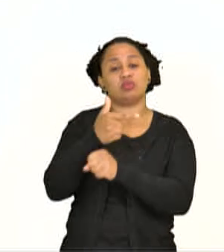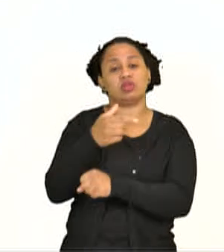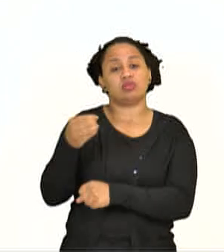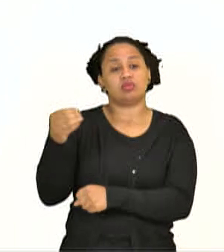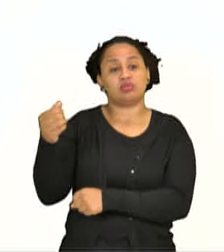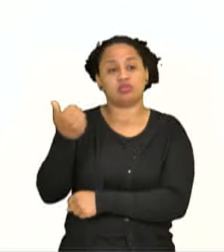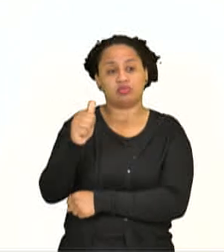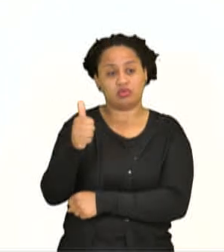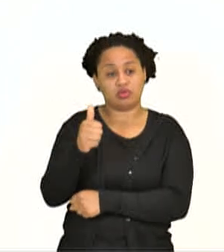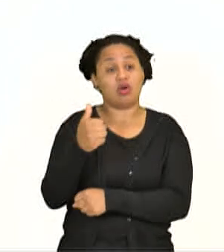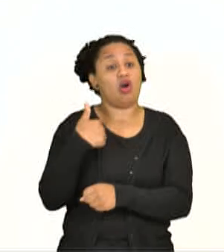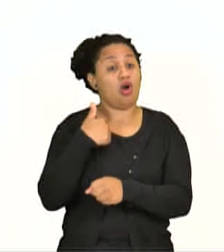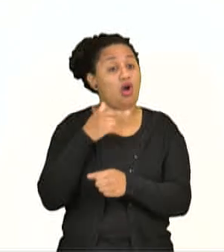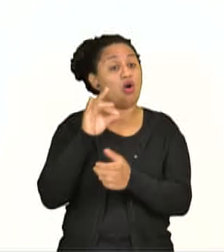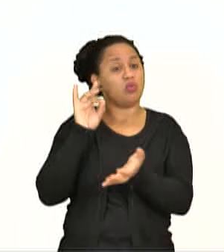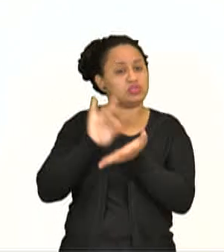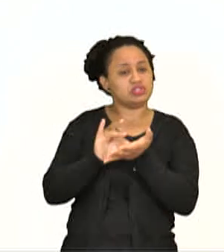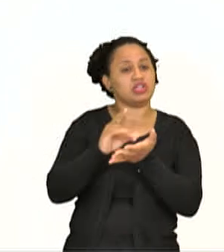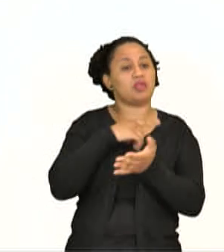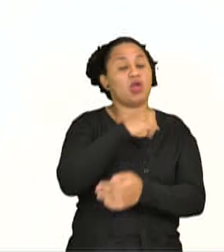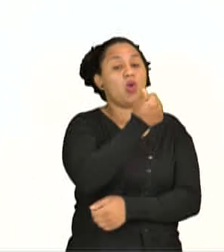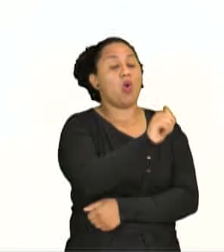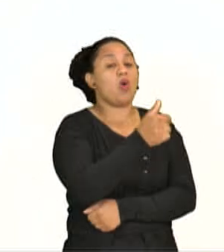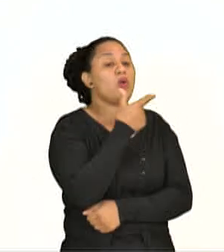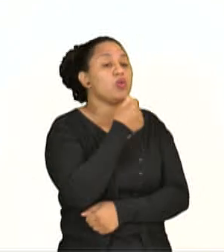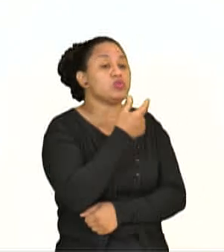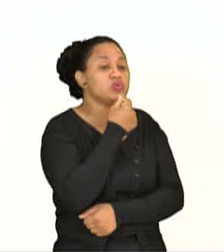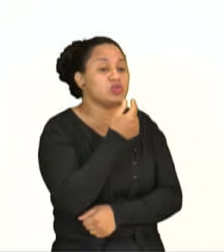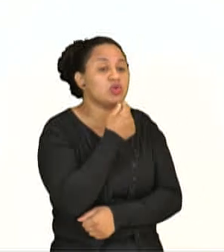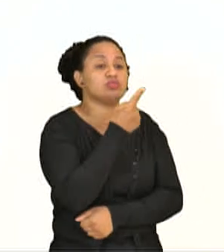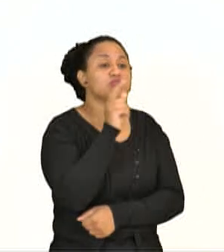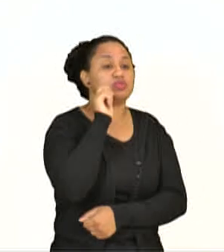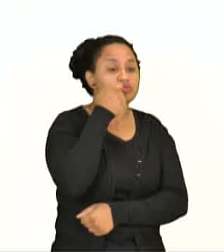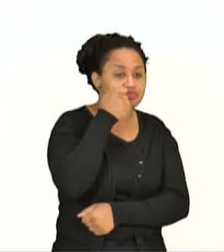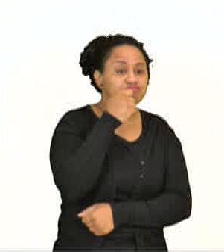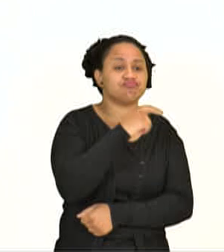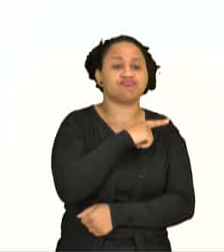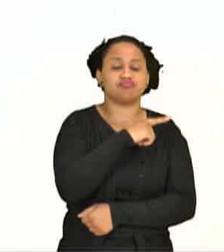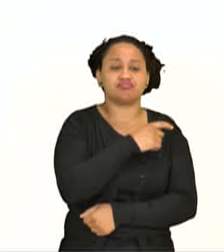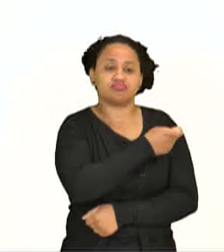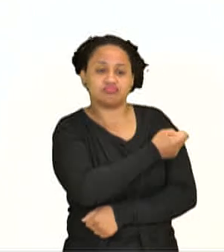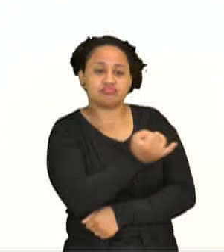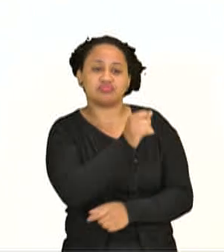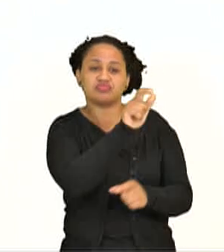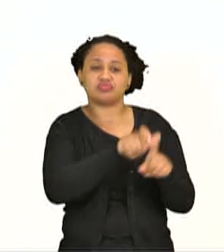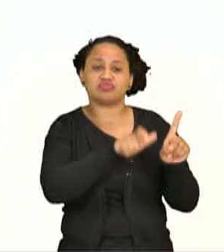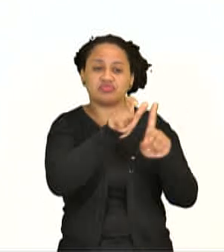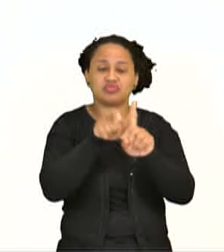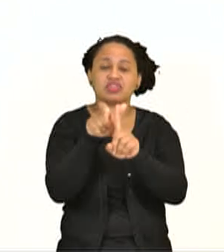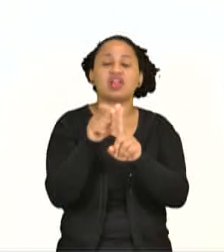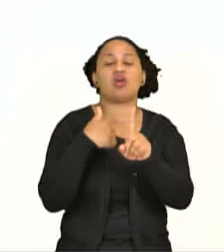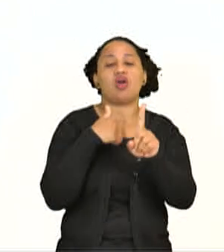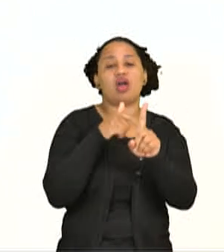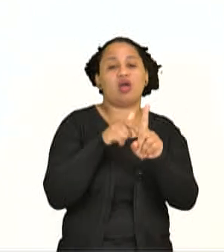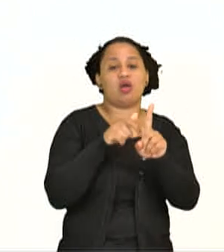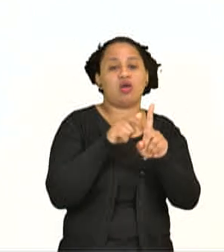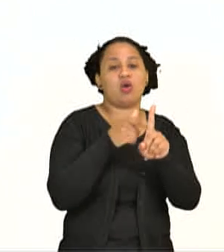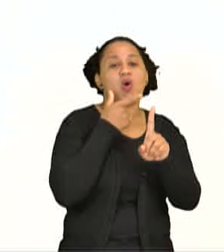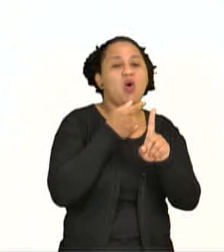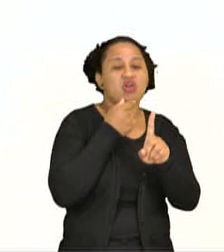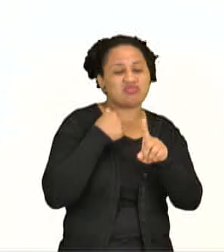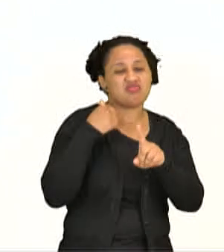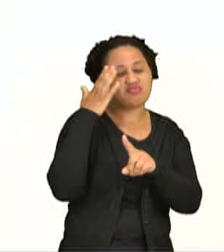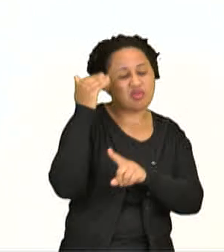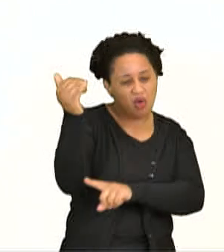11 Homens e um Segredo, longa de Steven Soderbergh, de George Clooney e Brad Pitt.